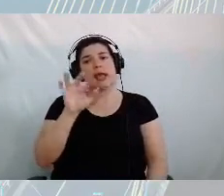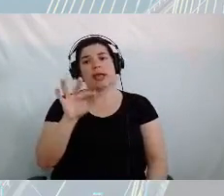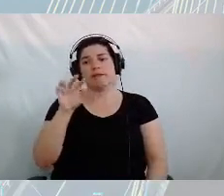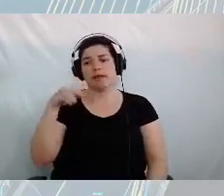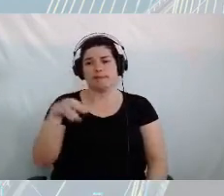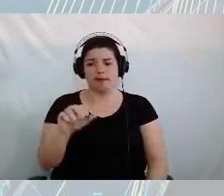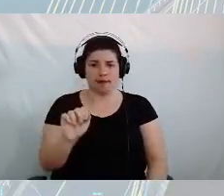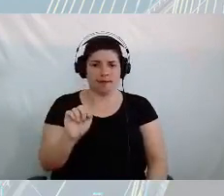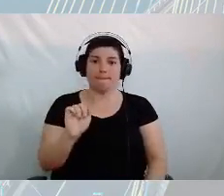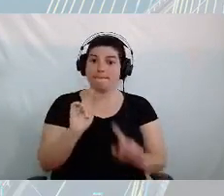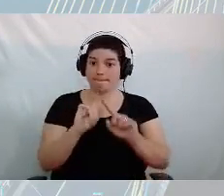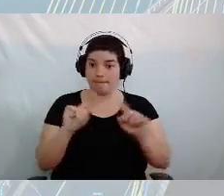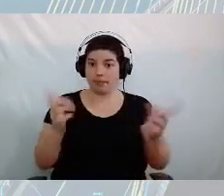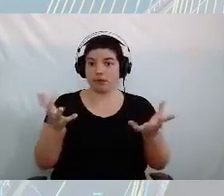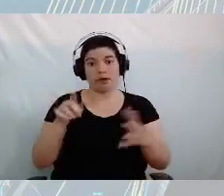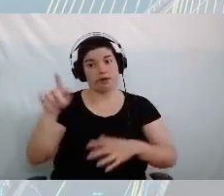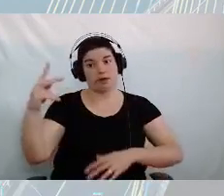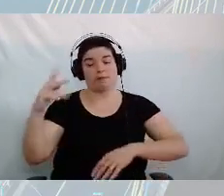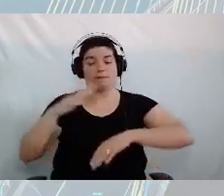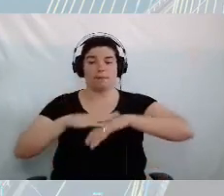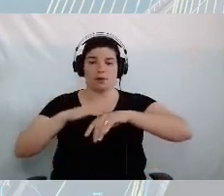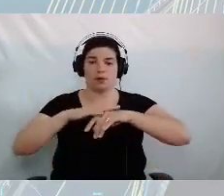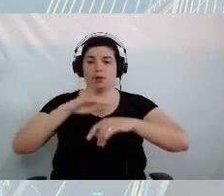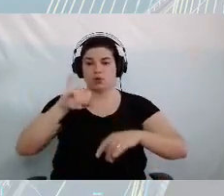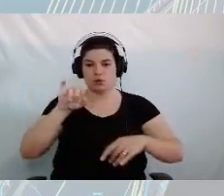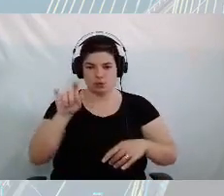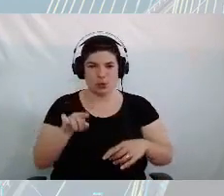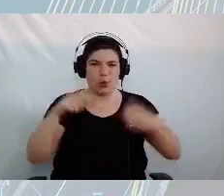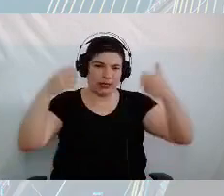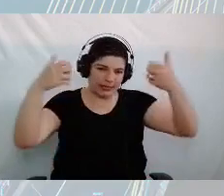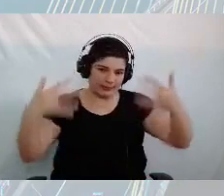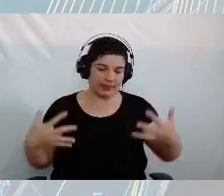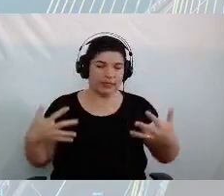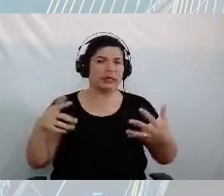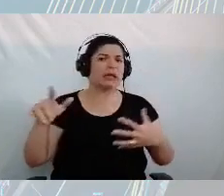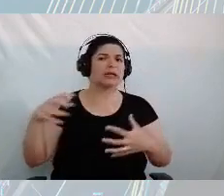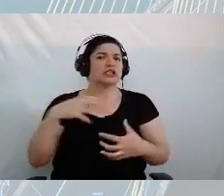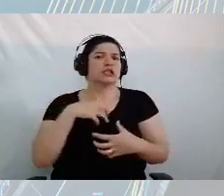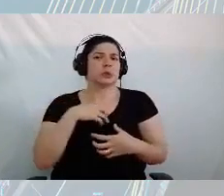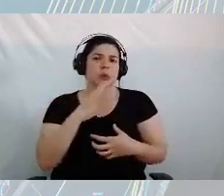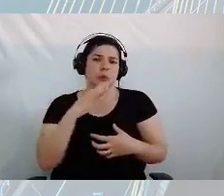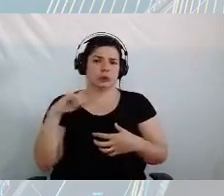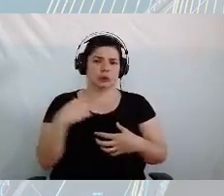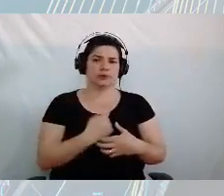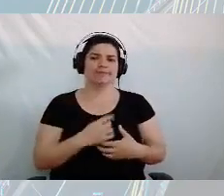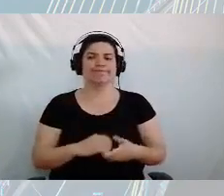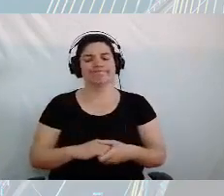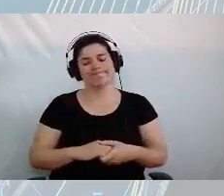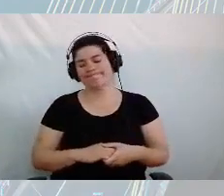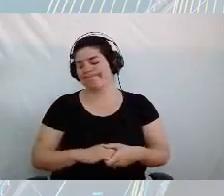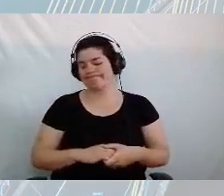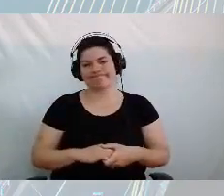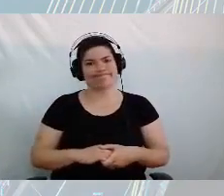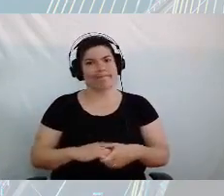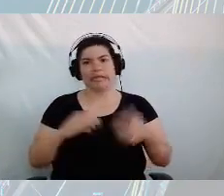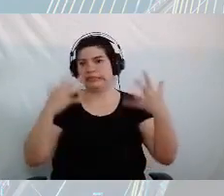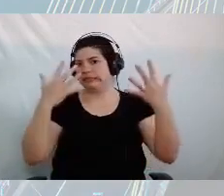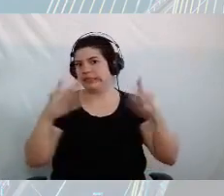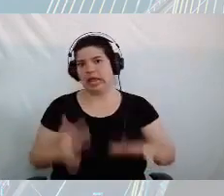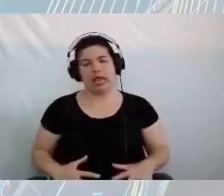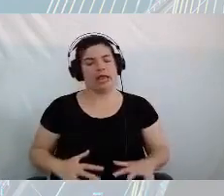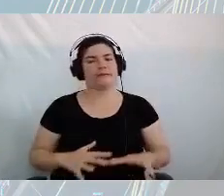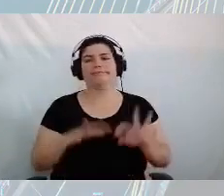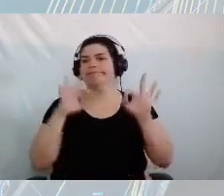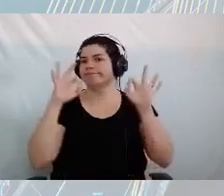deixar que a Jo conte para a gente o que ela sentiu quando ela nos conheceu. Foi um desastre completo, porque eu pensei,